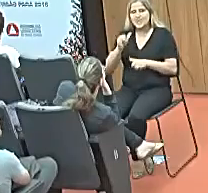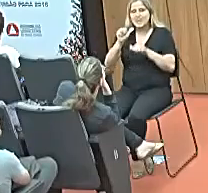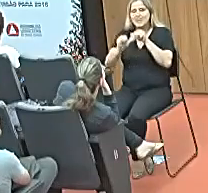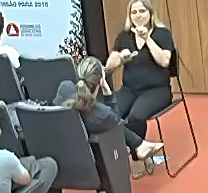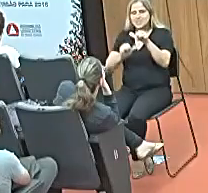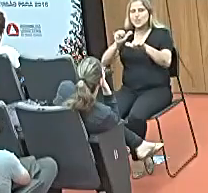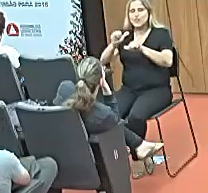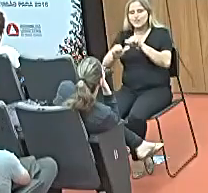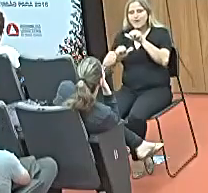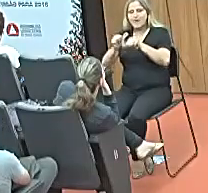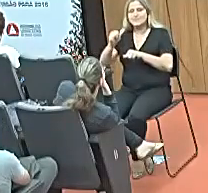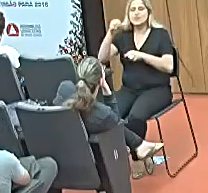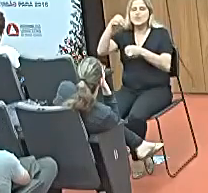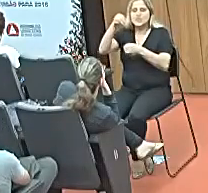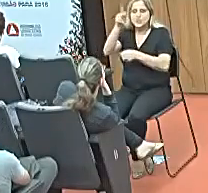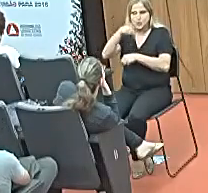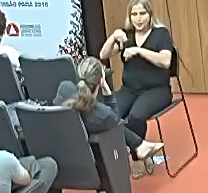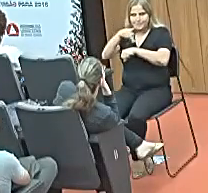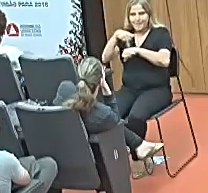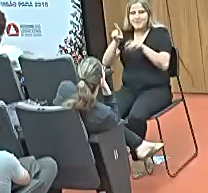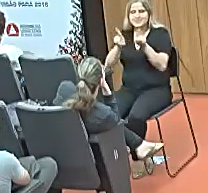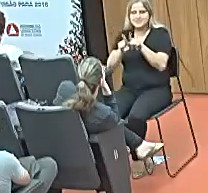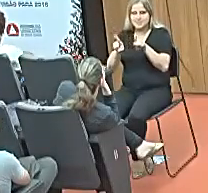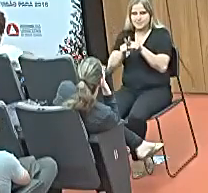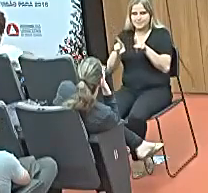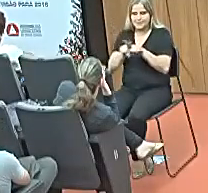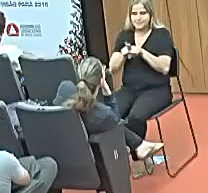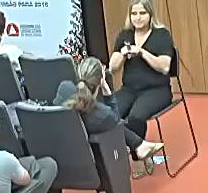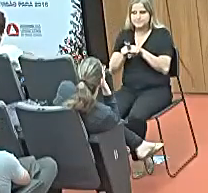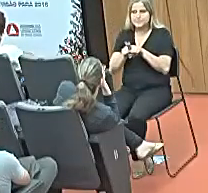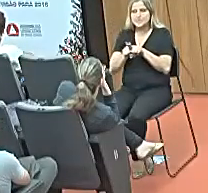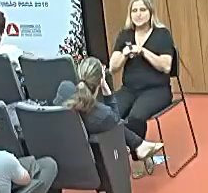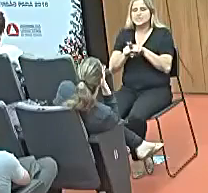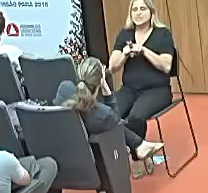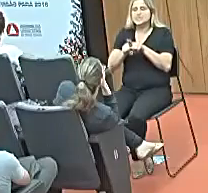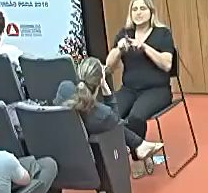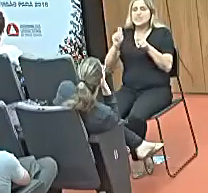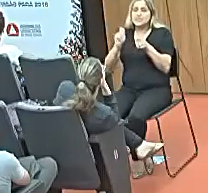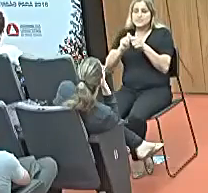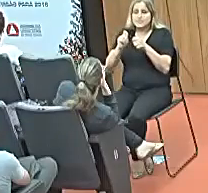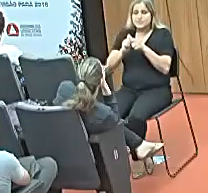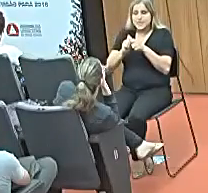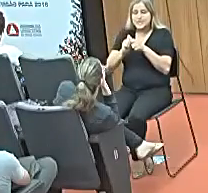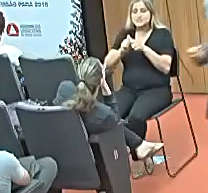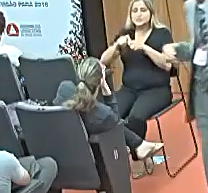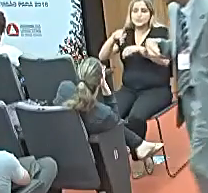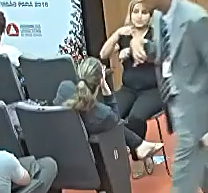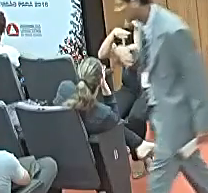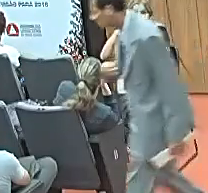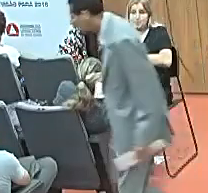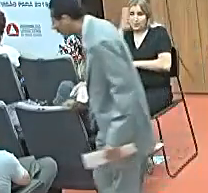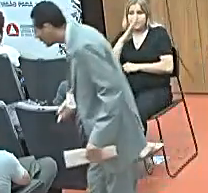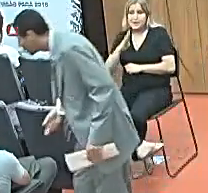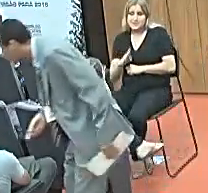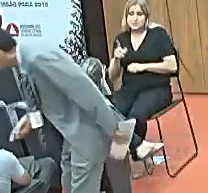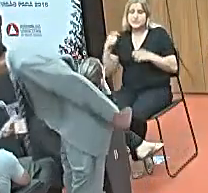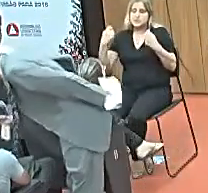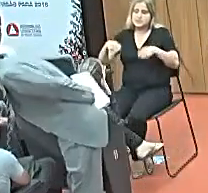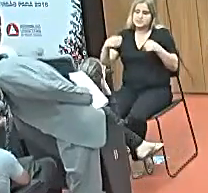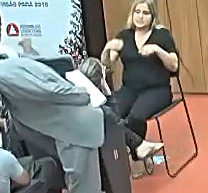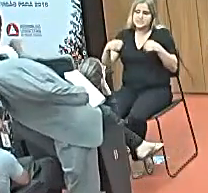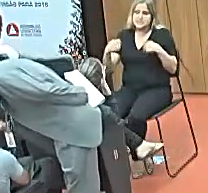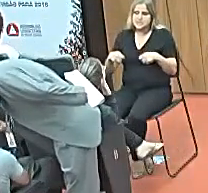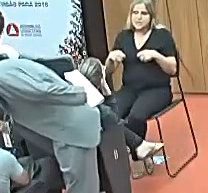recentemente modificada e elaborado pela agência nacional de energia elétrica e que precisamos